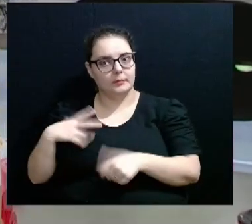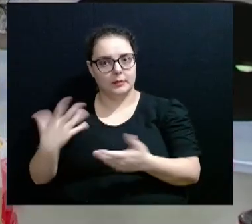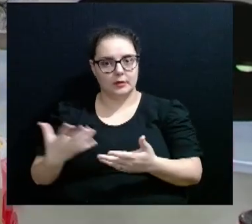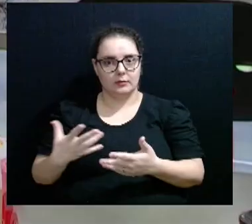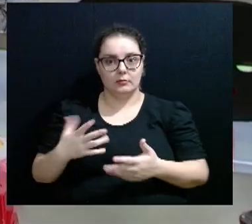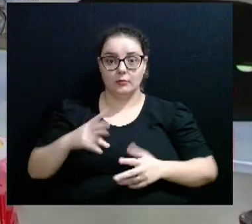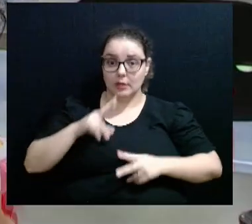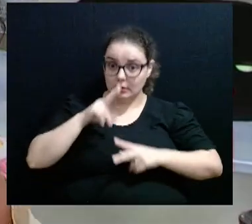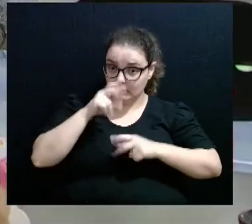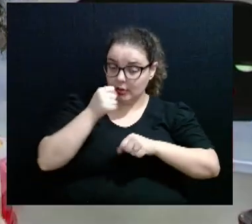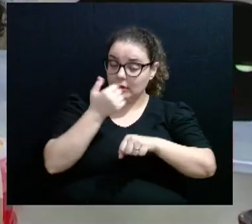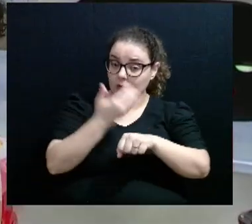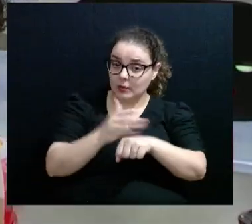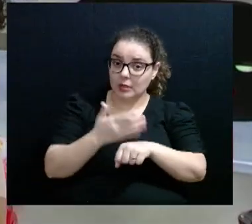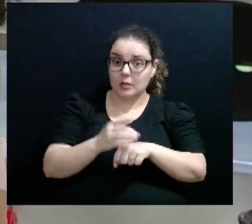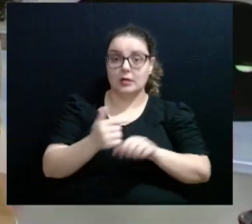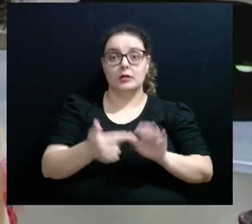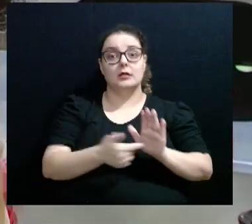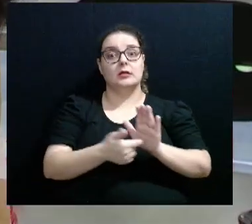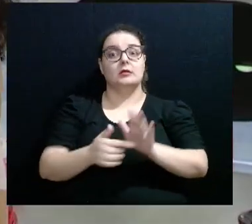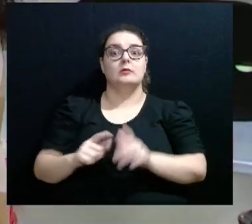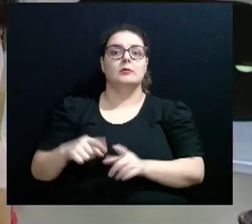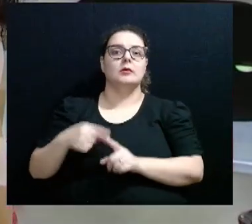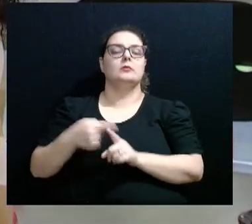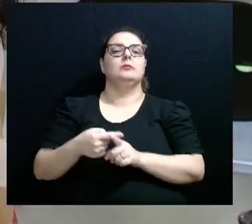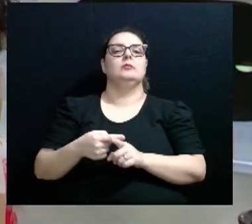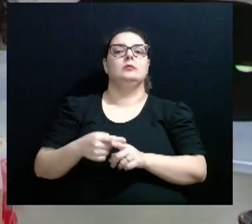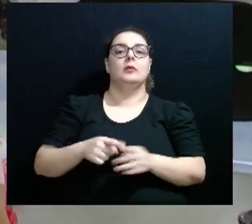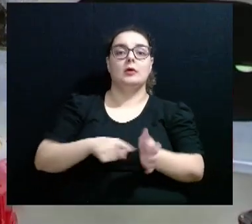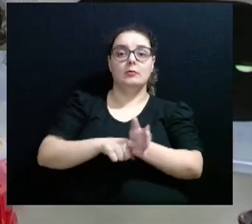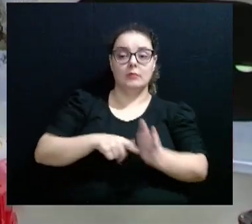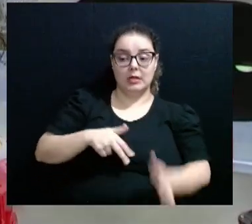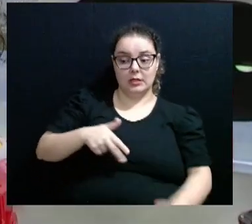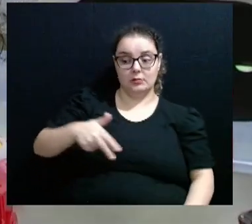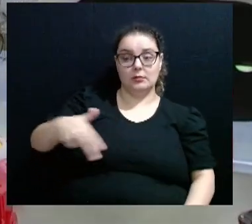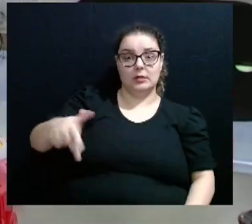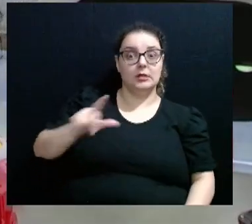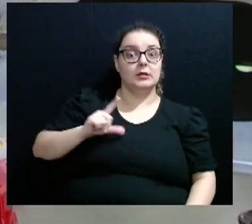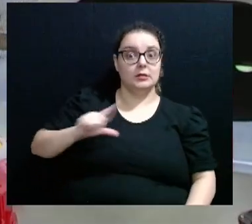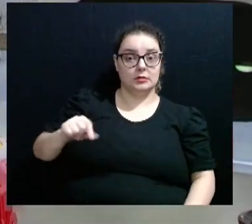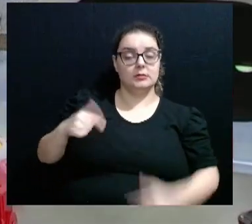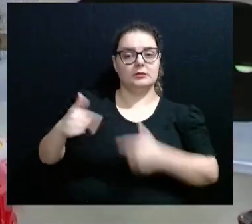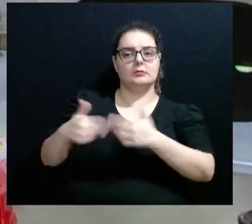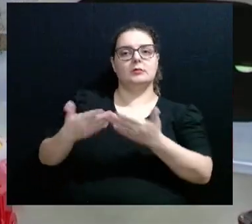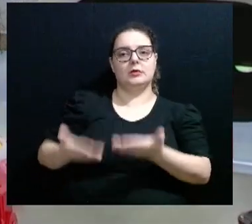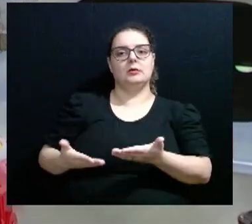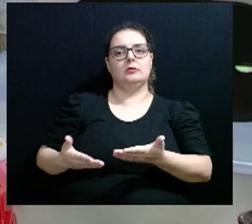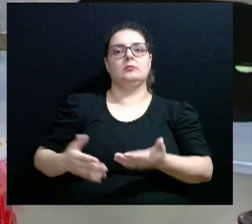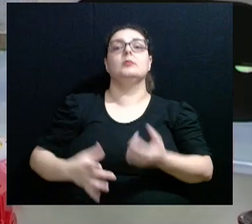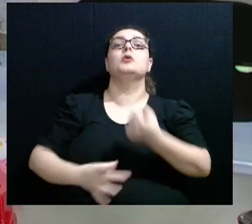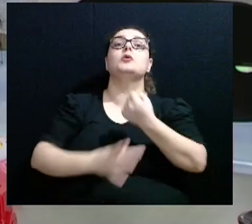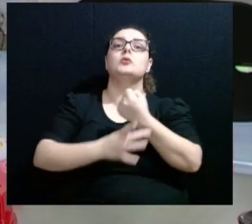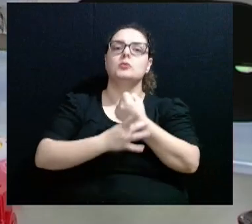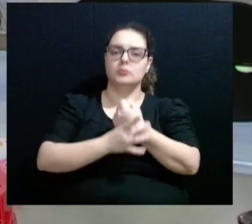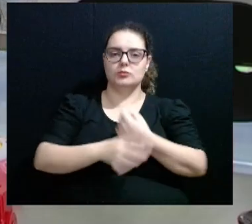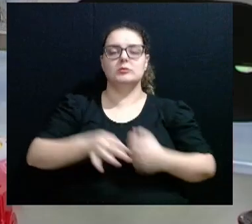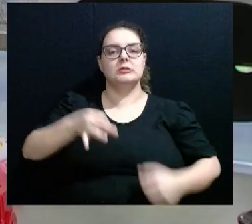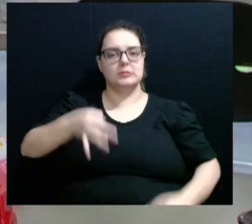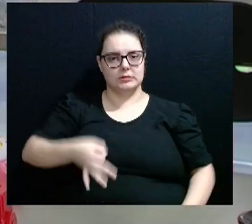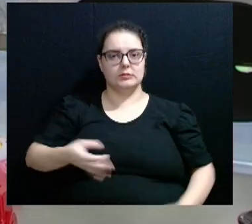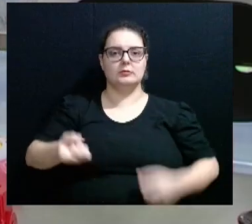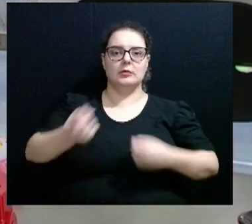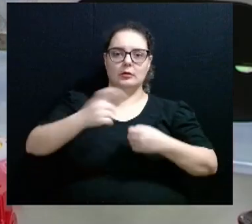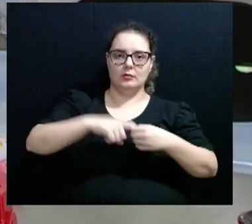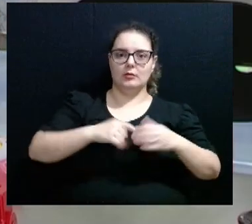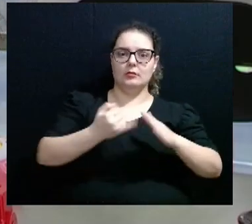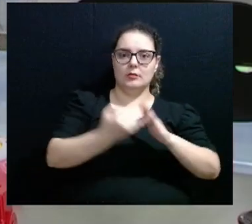não demonstrativo, para o pesquisador sair daqui, a pessoa que vai trabalhar nesse nível, sair daqui com segurança para voltar para a sua instituição e trabalhar de forma